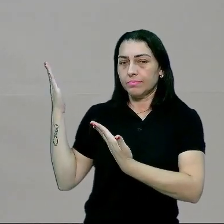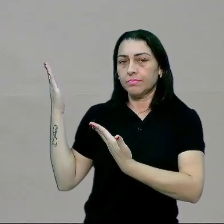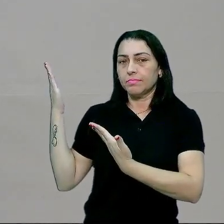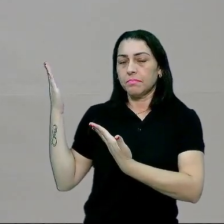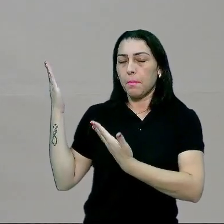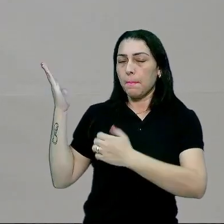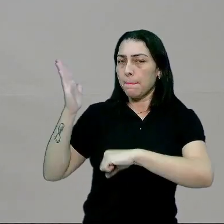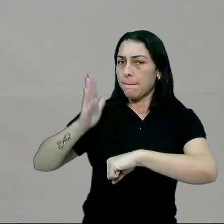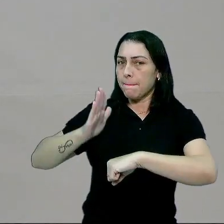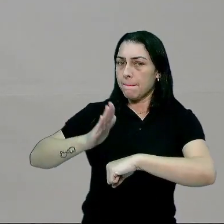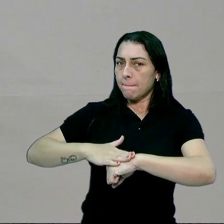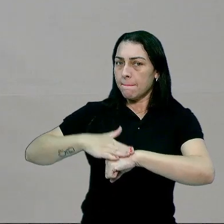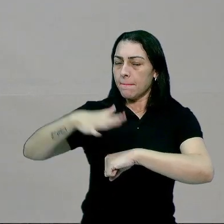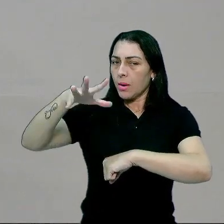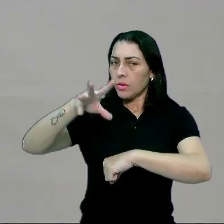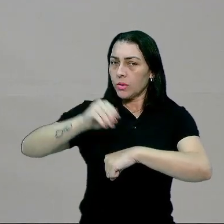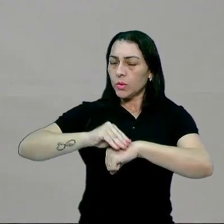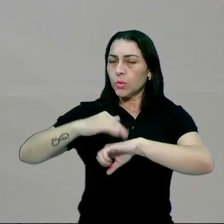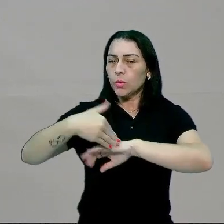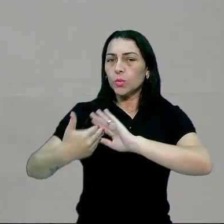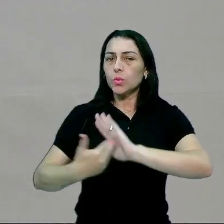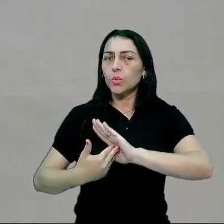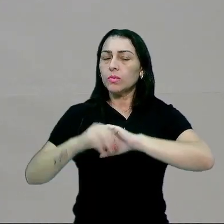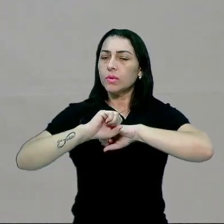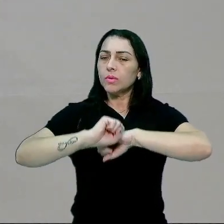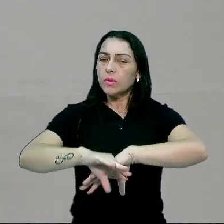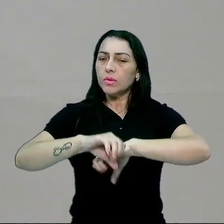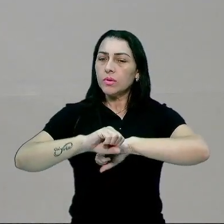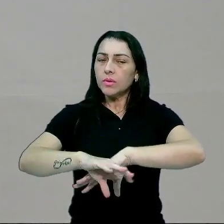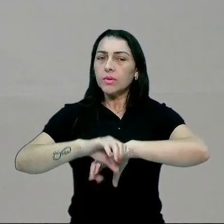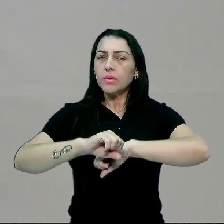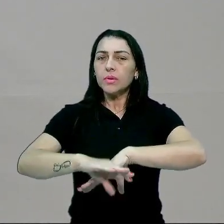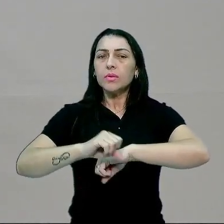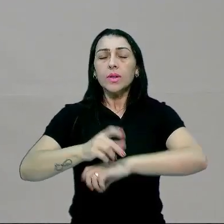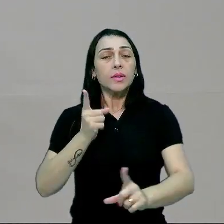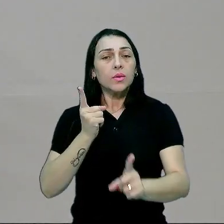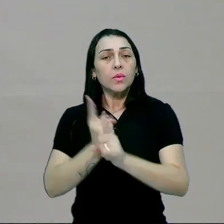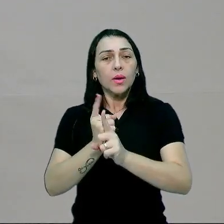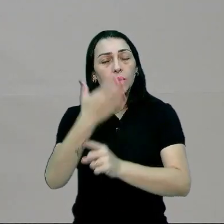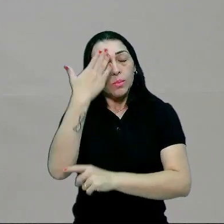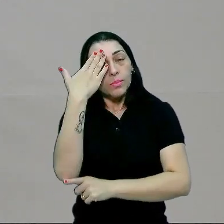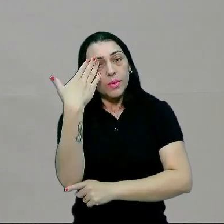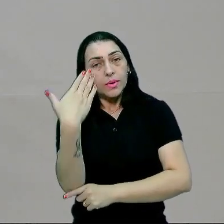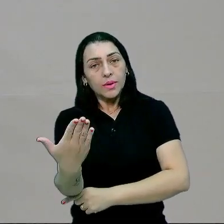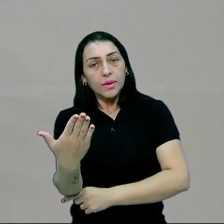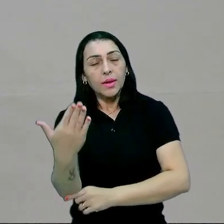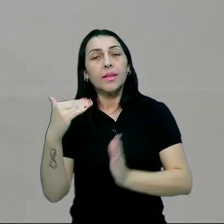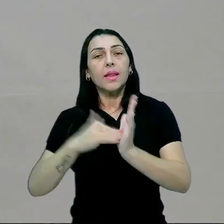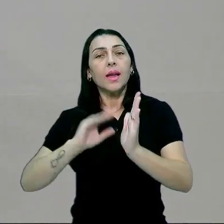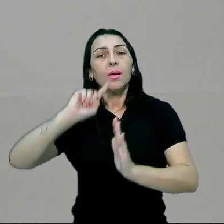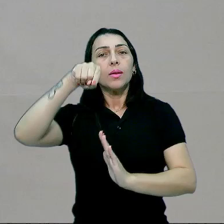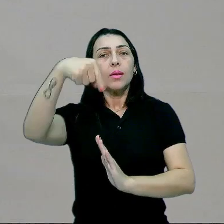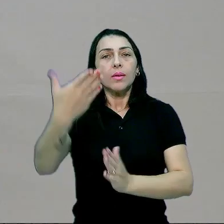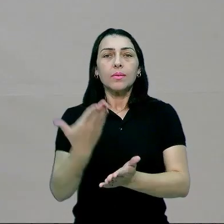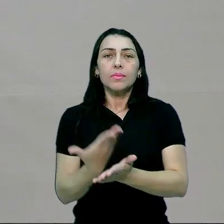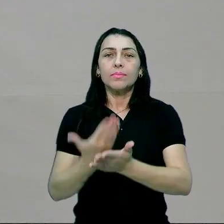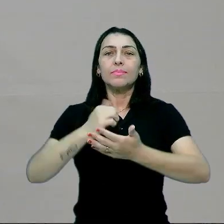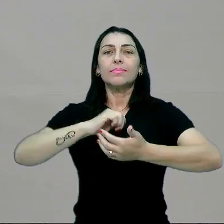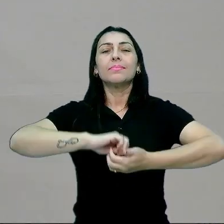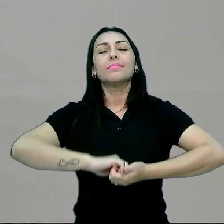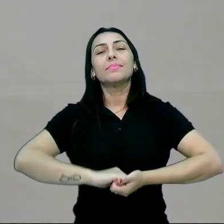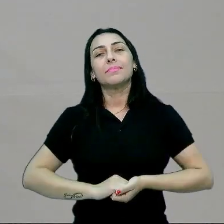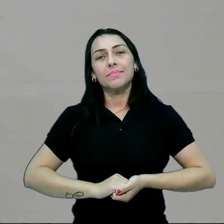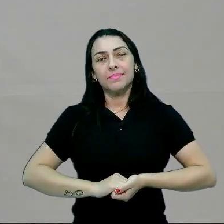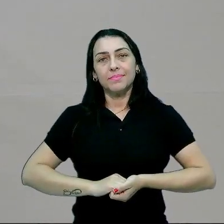bem mais afinados com tudo que a gente vem tratando no decorrer desses encontros. Obrigado e até a nossa